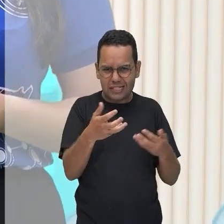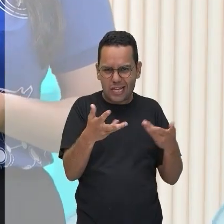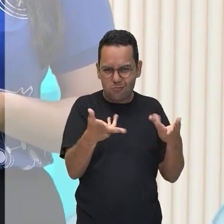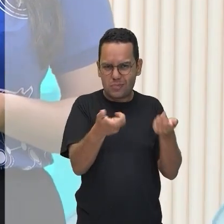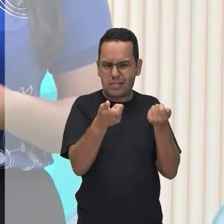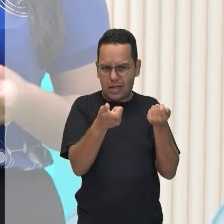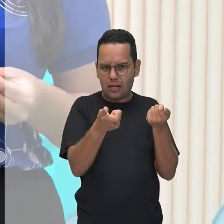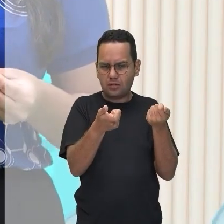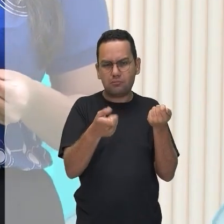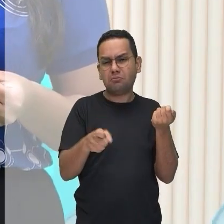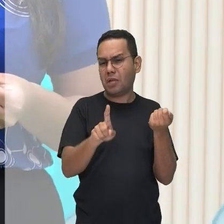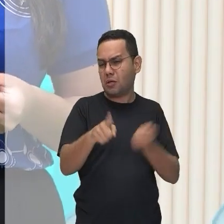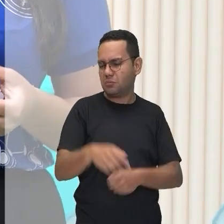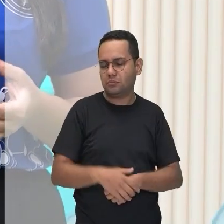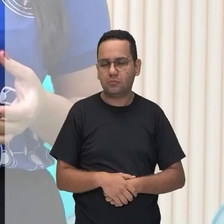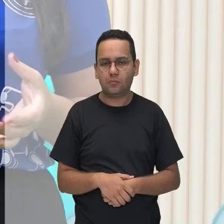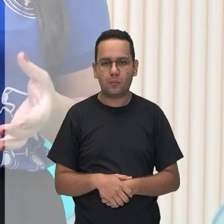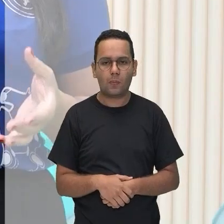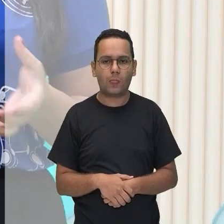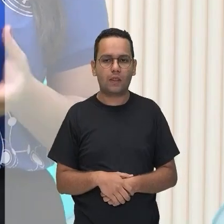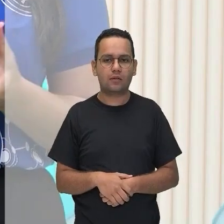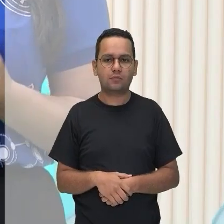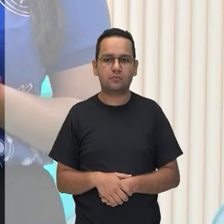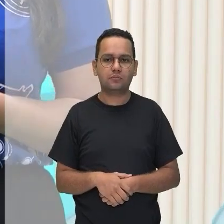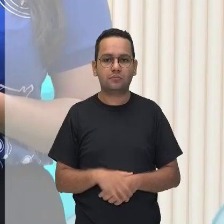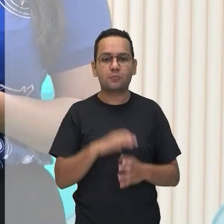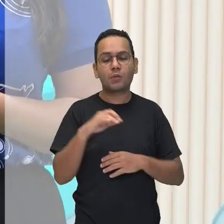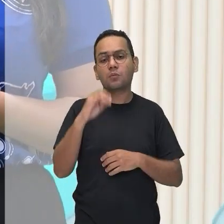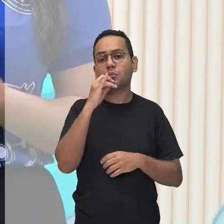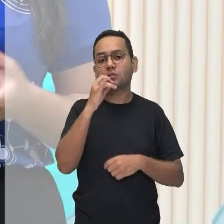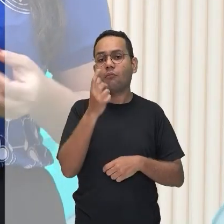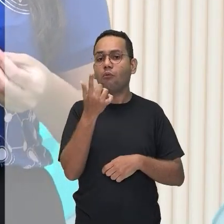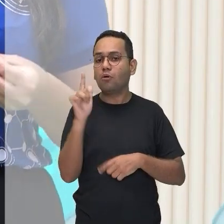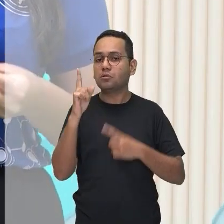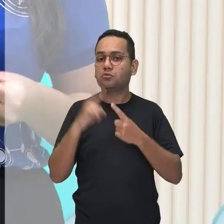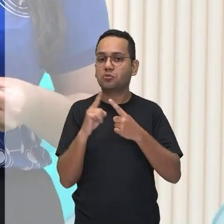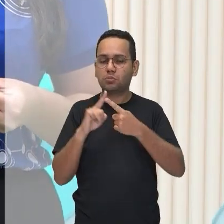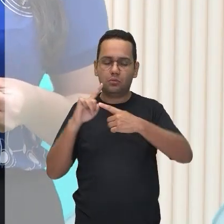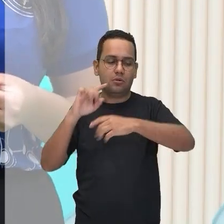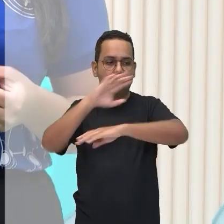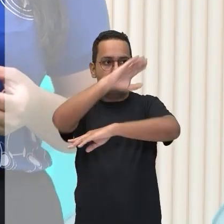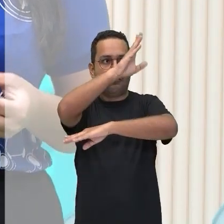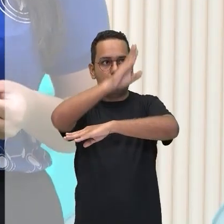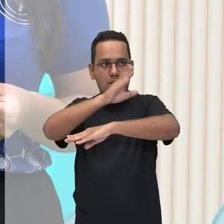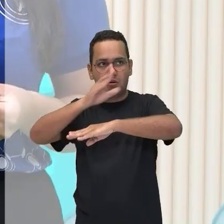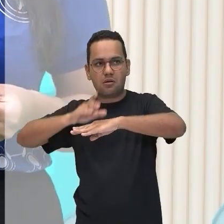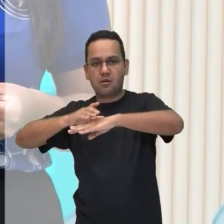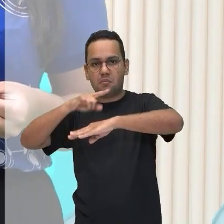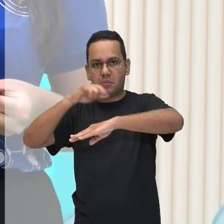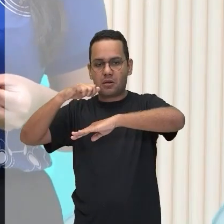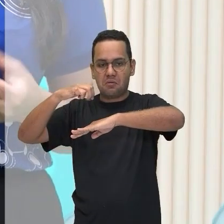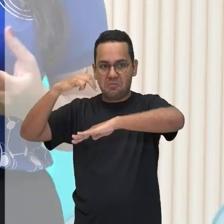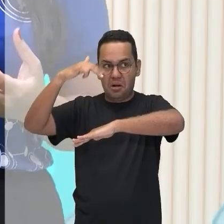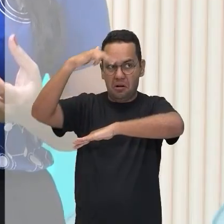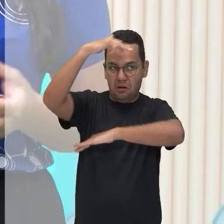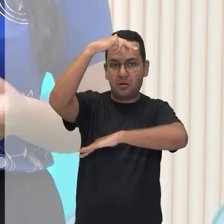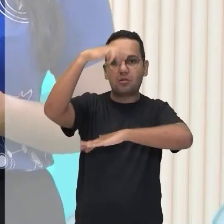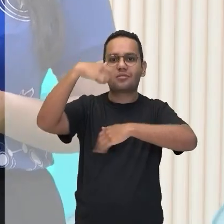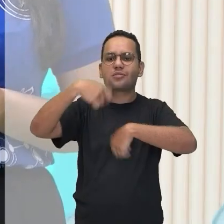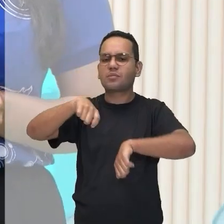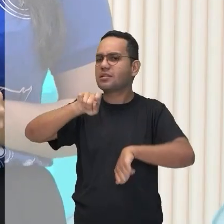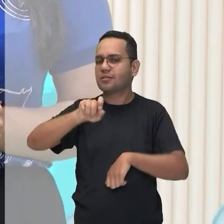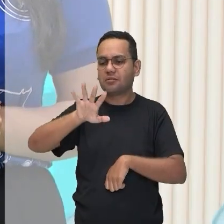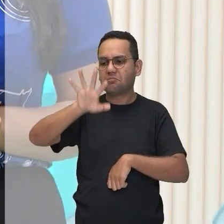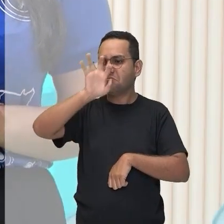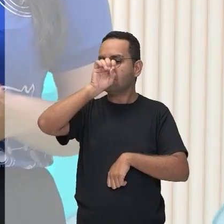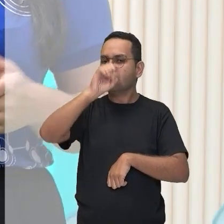naquele momento, mas quando você vai praticar o montanismo, por exemplo, você já precisa ter uma aptidão cardiorrespiratória, uma resistência muscular